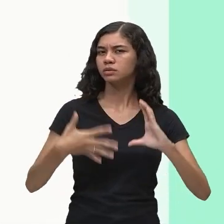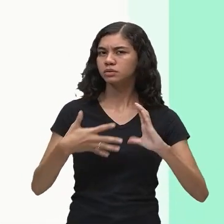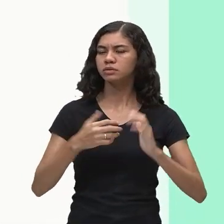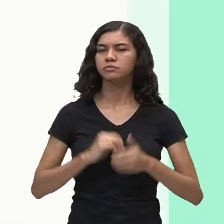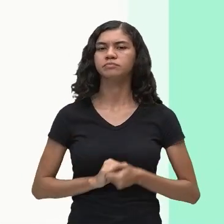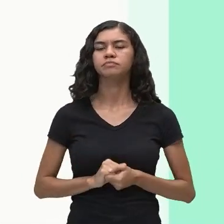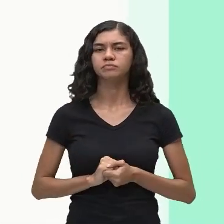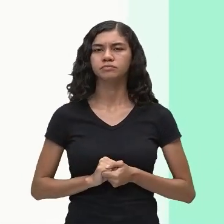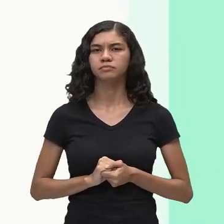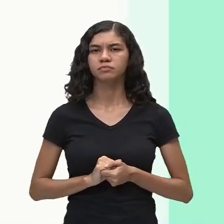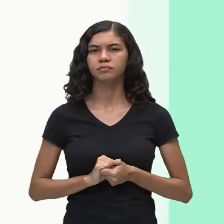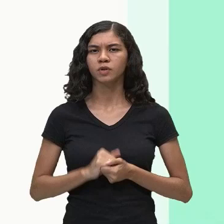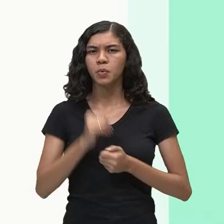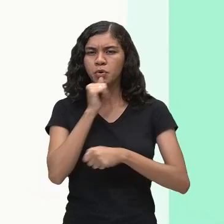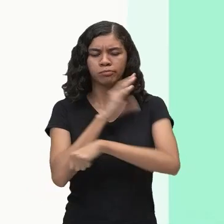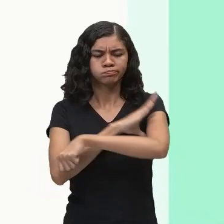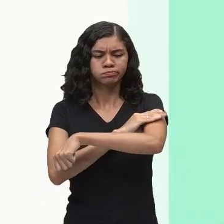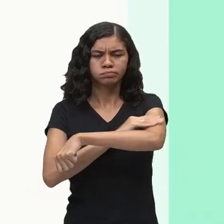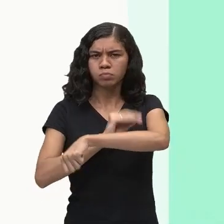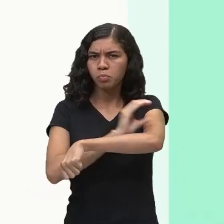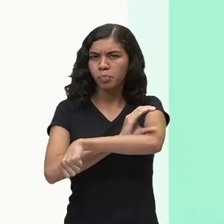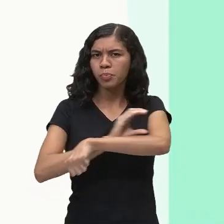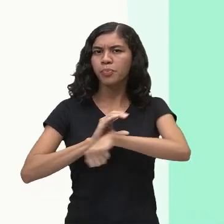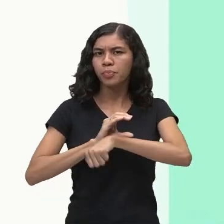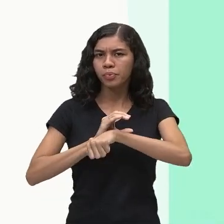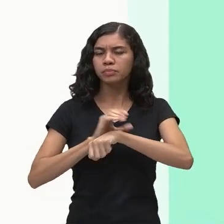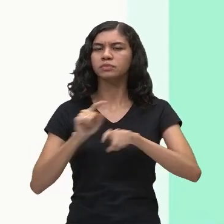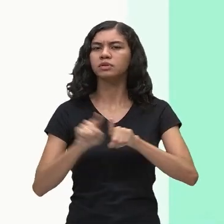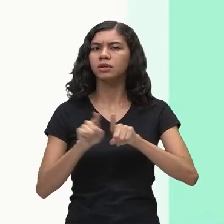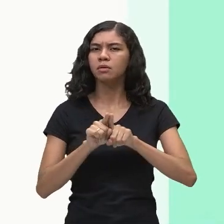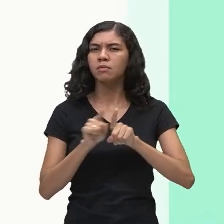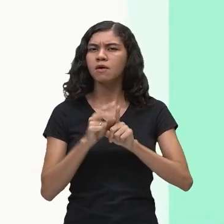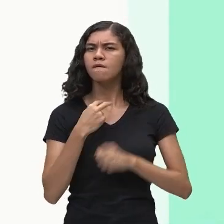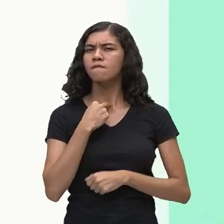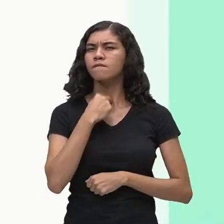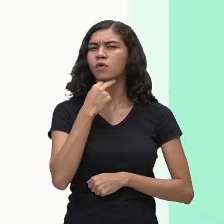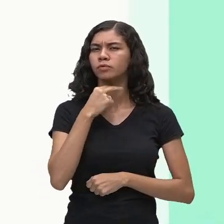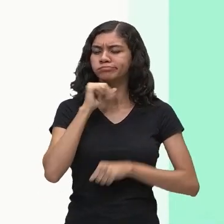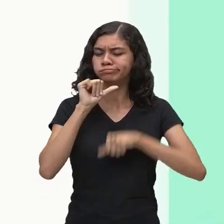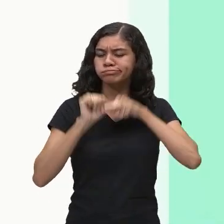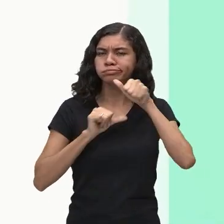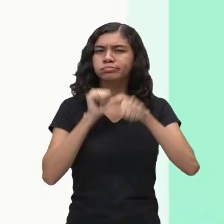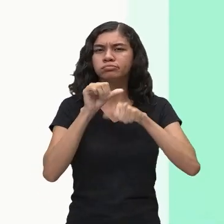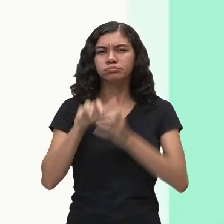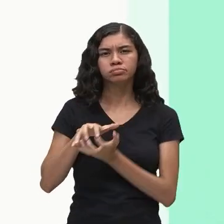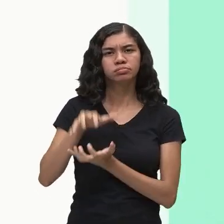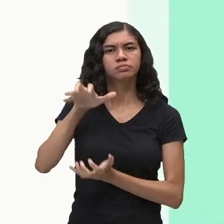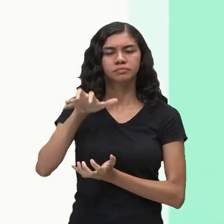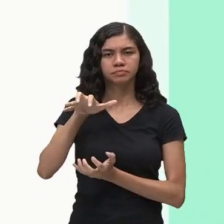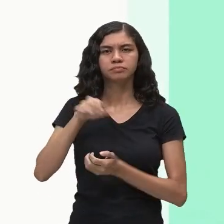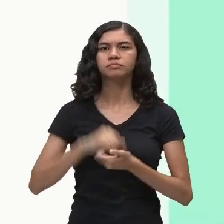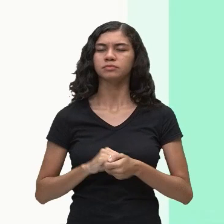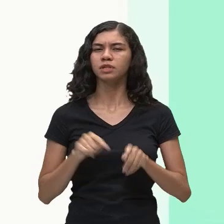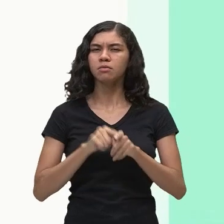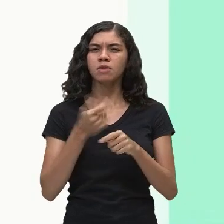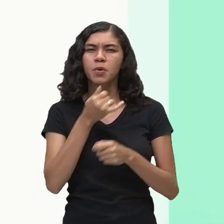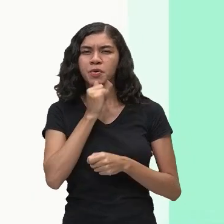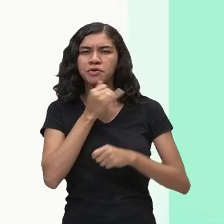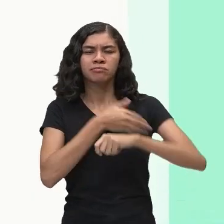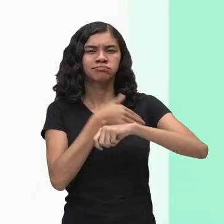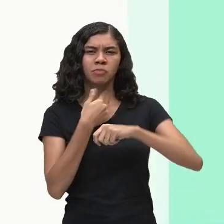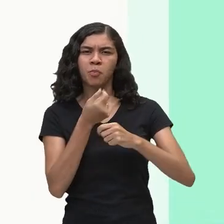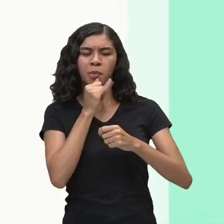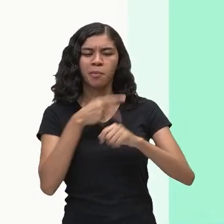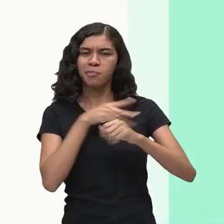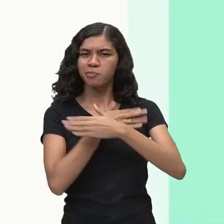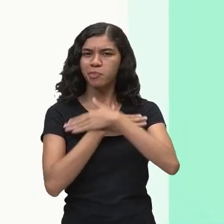O aumento da massa muscular, a mudança do timbre na voz dos meninos, o aparecimento de pelos na axila,